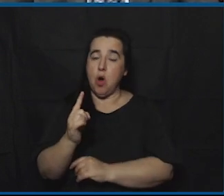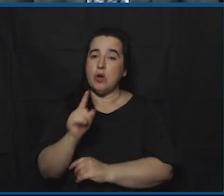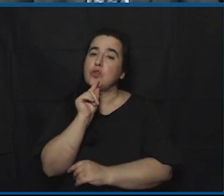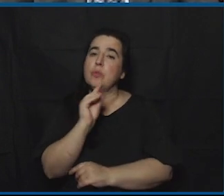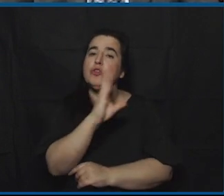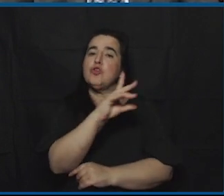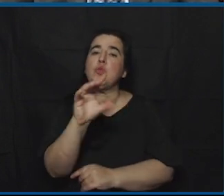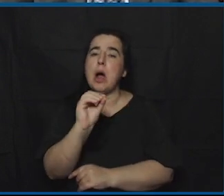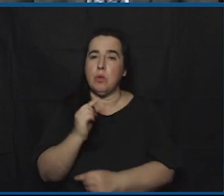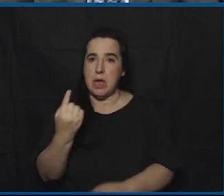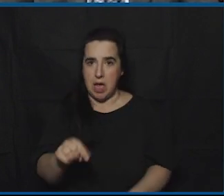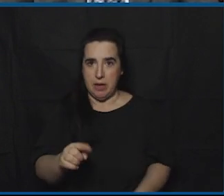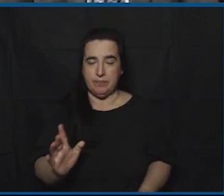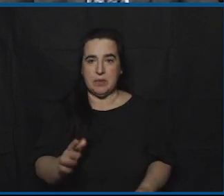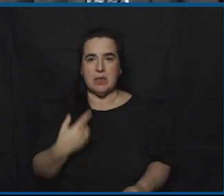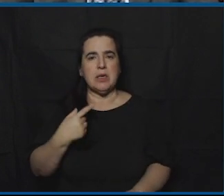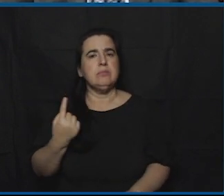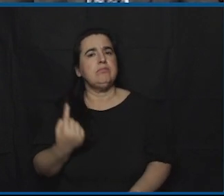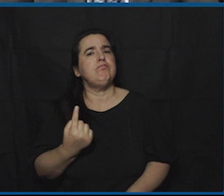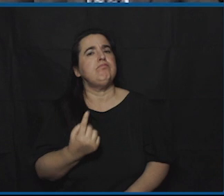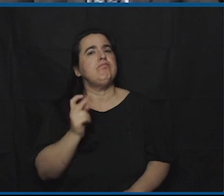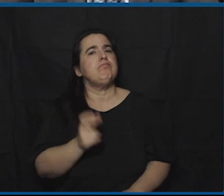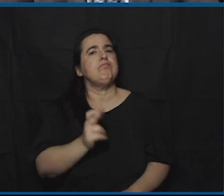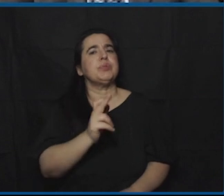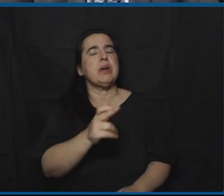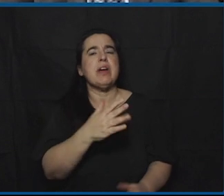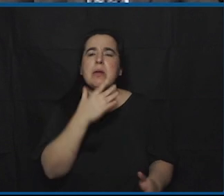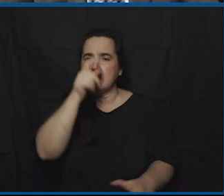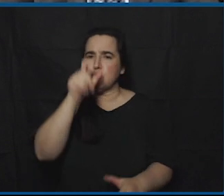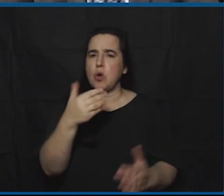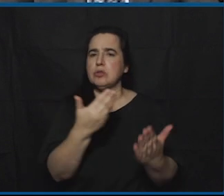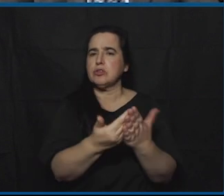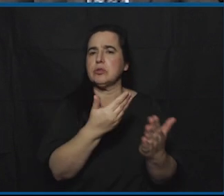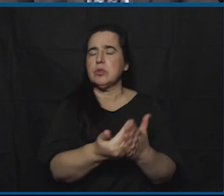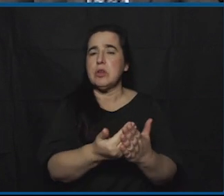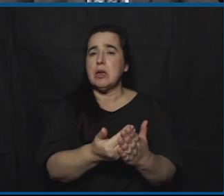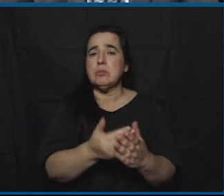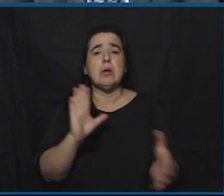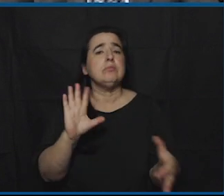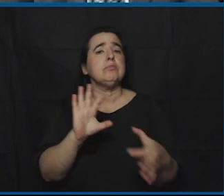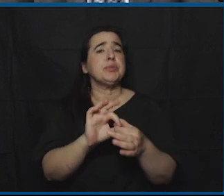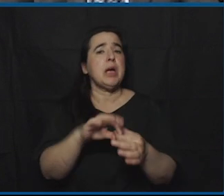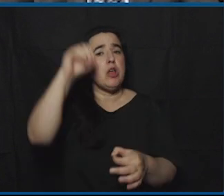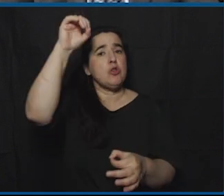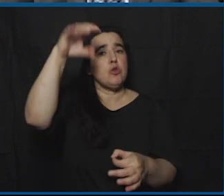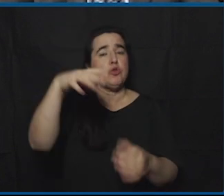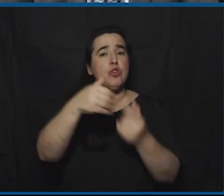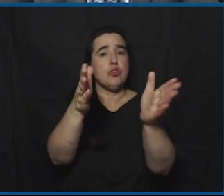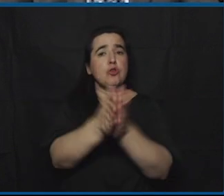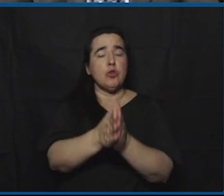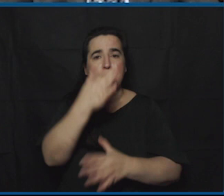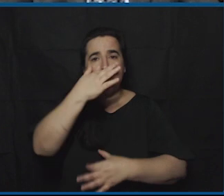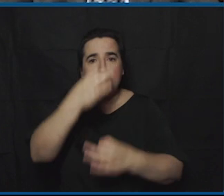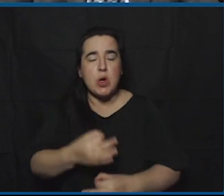João. Este veio como testemunha para testificar a respeito da luz, a fim de que todos crescem por